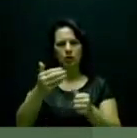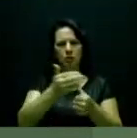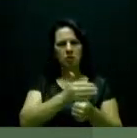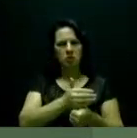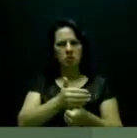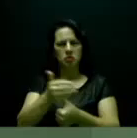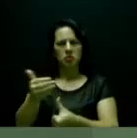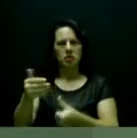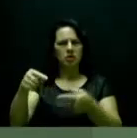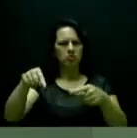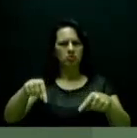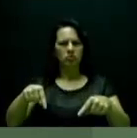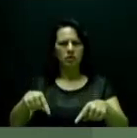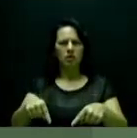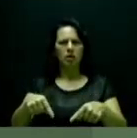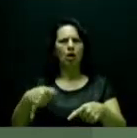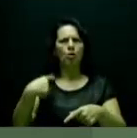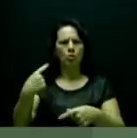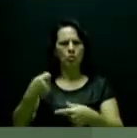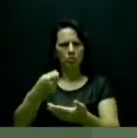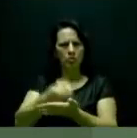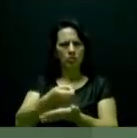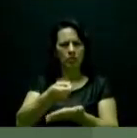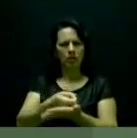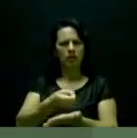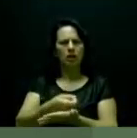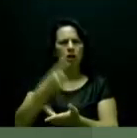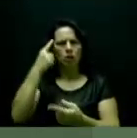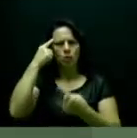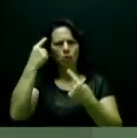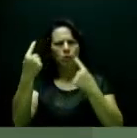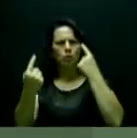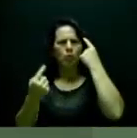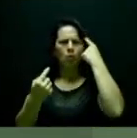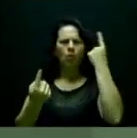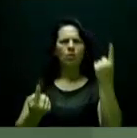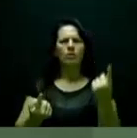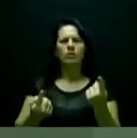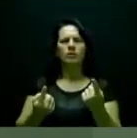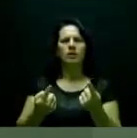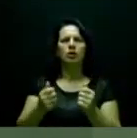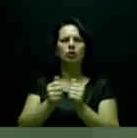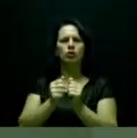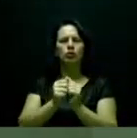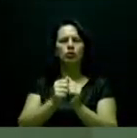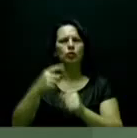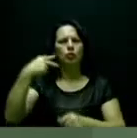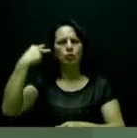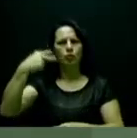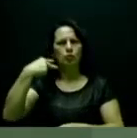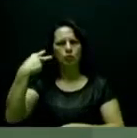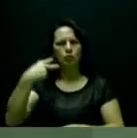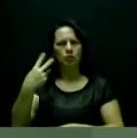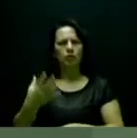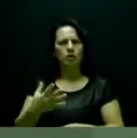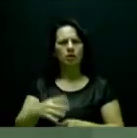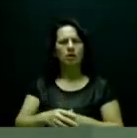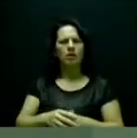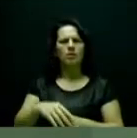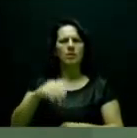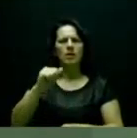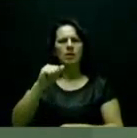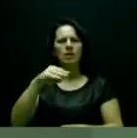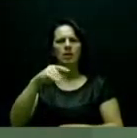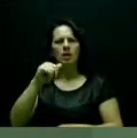nem estaria aqui. É minha obrigação, no campo das ideias fundamentais, as minhas ações como parlamentar. Mas são ações para atingir